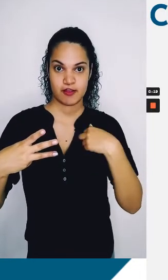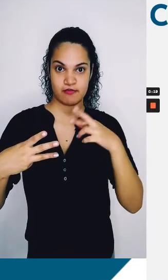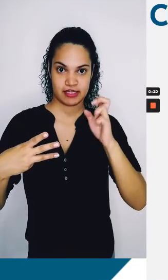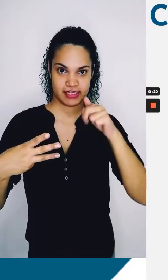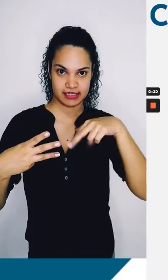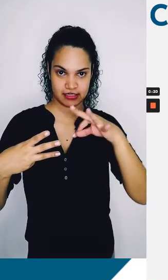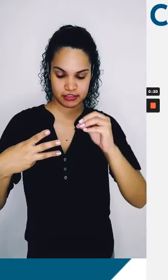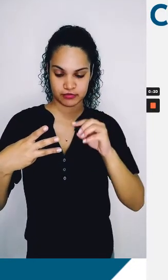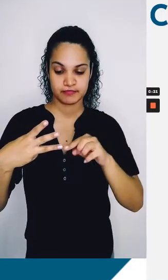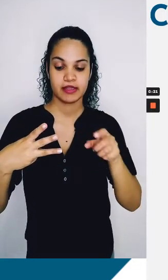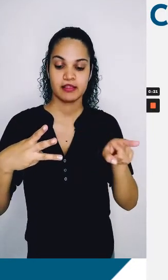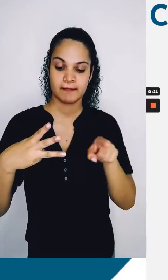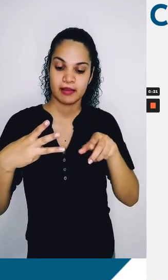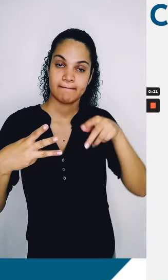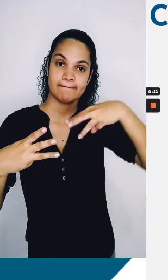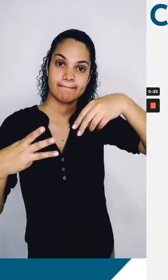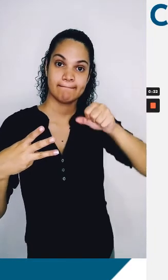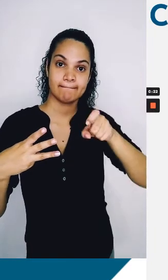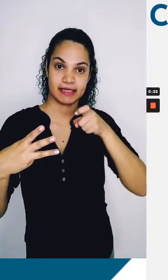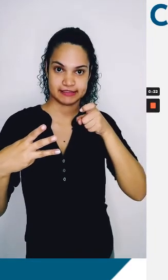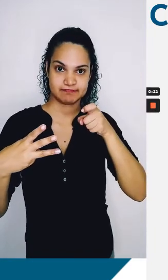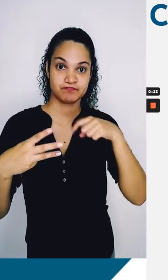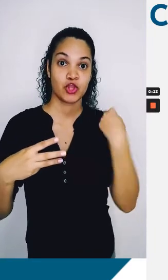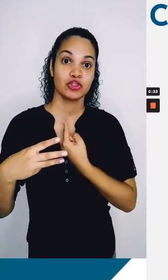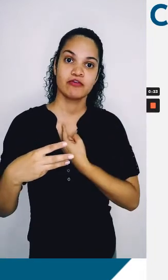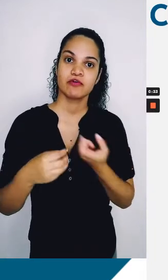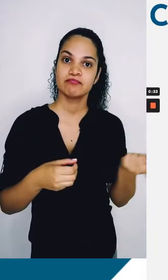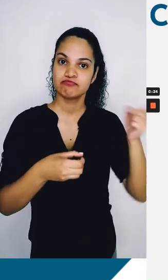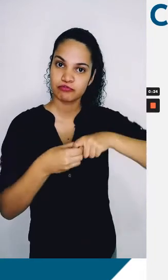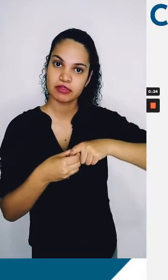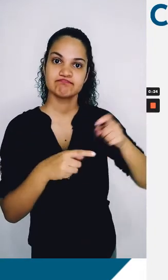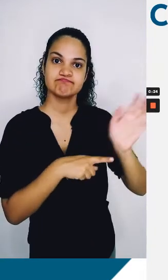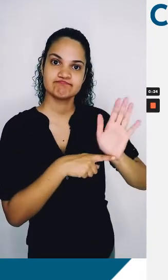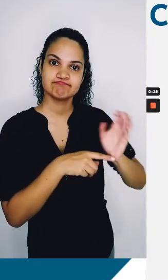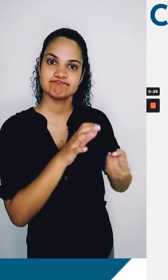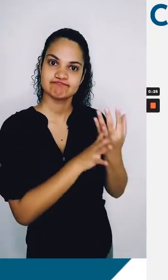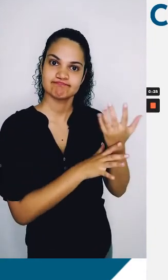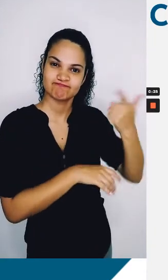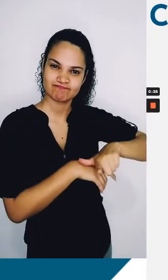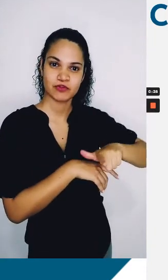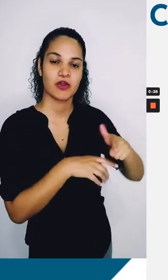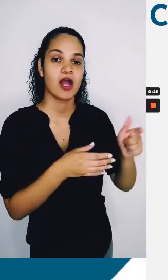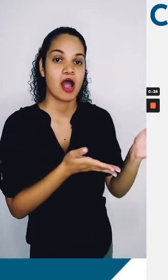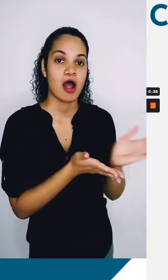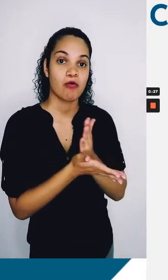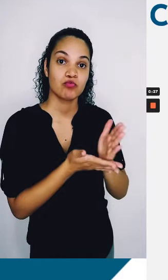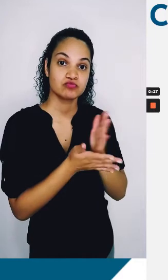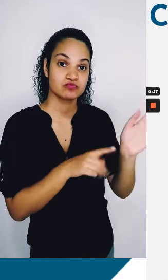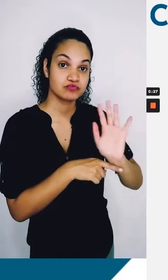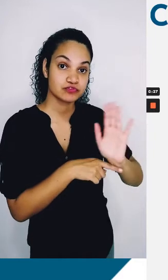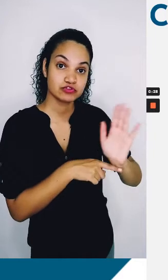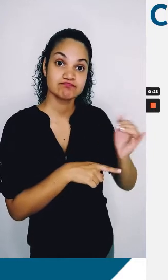mim, professor Renato e pelo professor Max. Então, nós vamos retomar a produção de muitos vídeos,